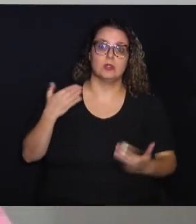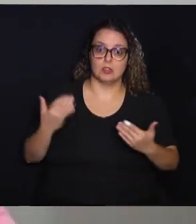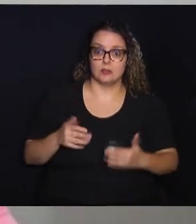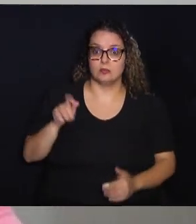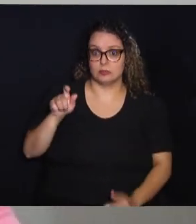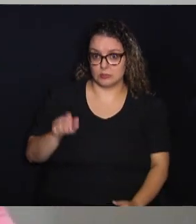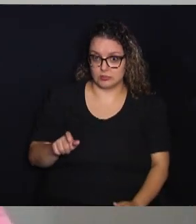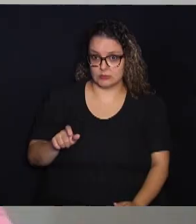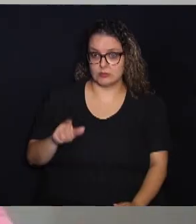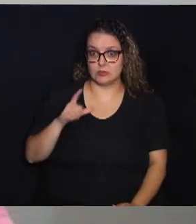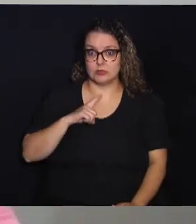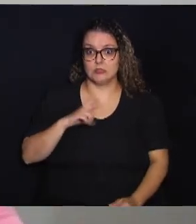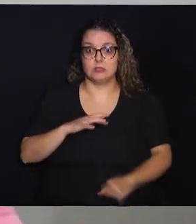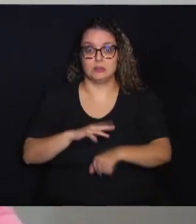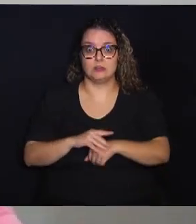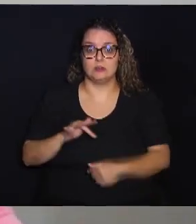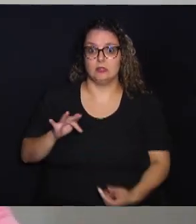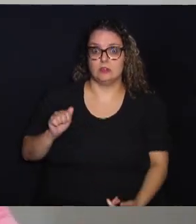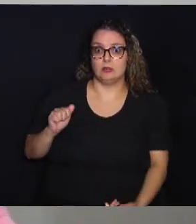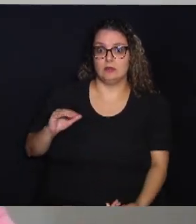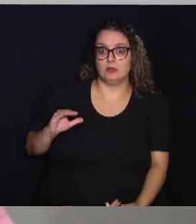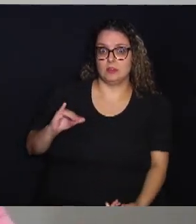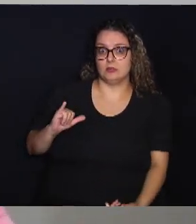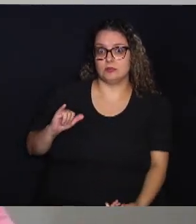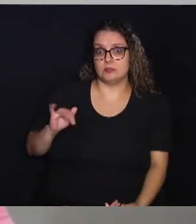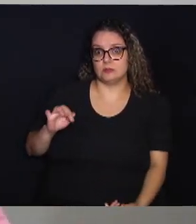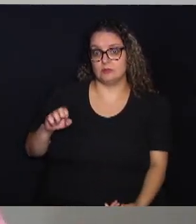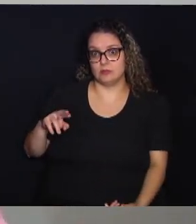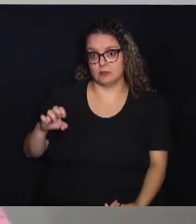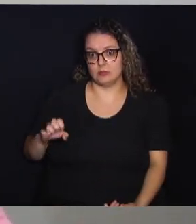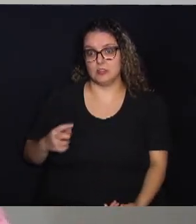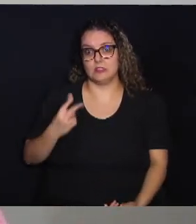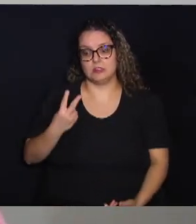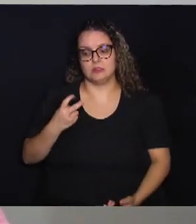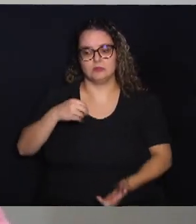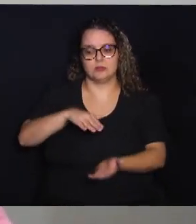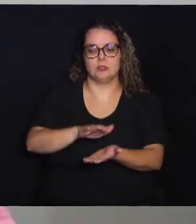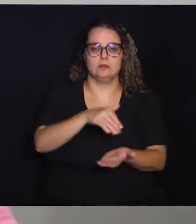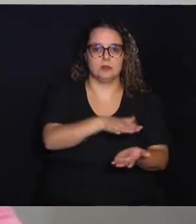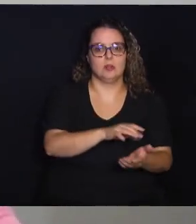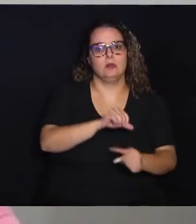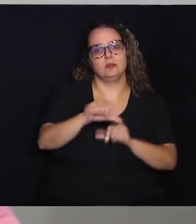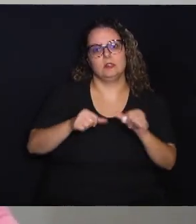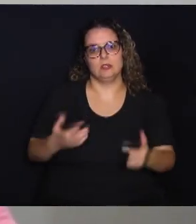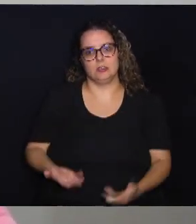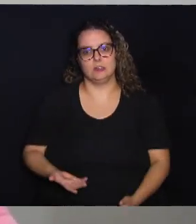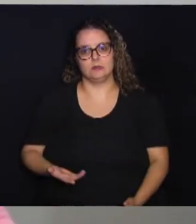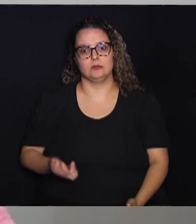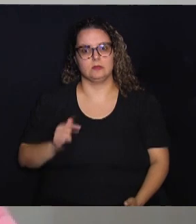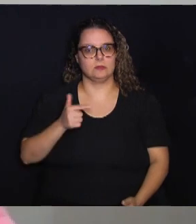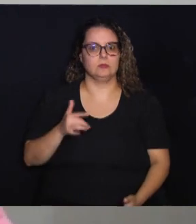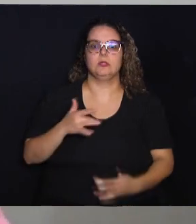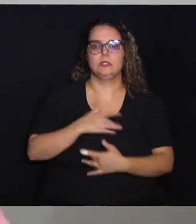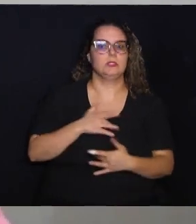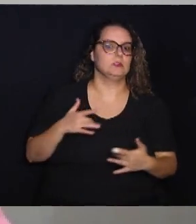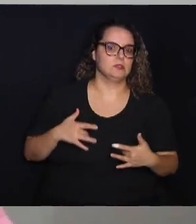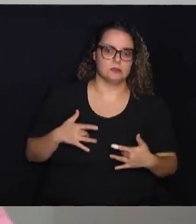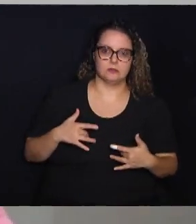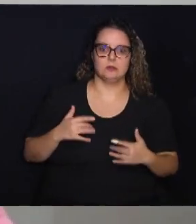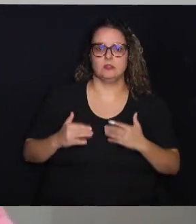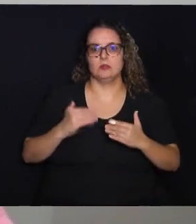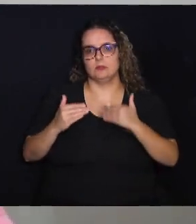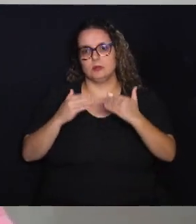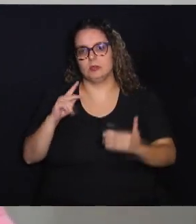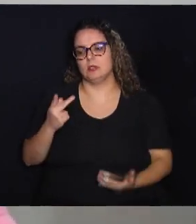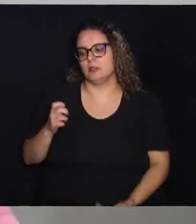pessoa que tem a doença falciforme, ela tem as duas cópias alteradas. Então, ela não vai ter nenhuma cópia do gene saudável para produzir